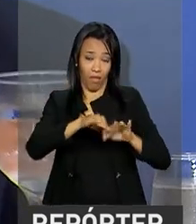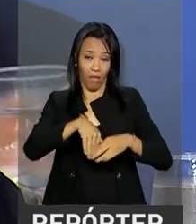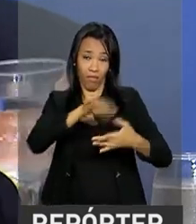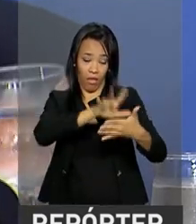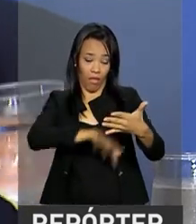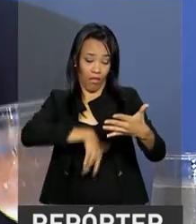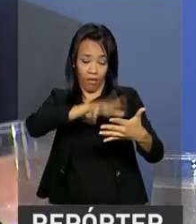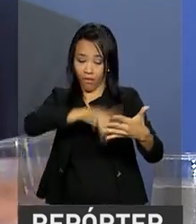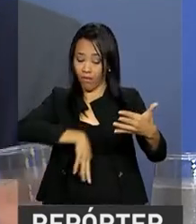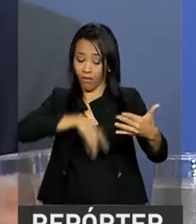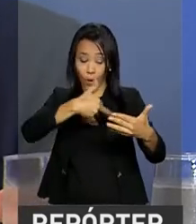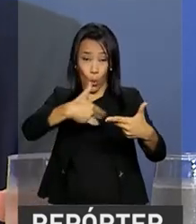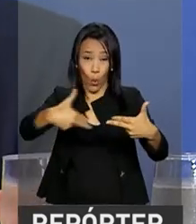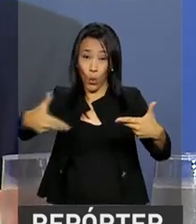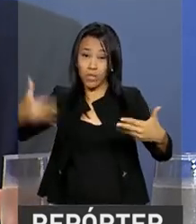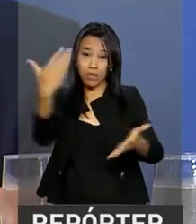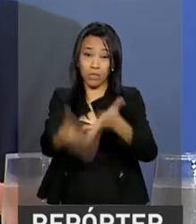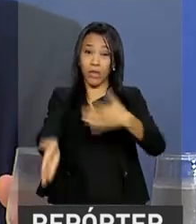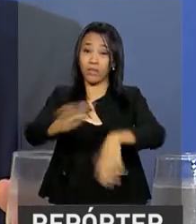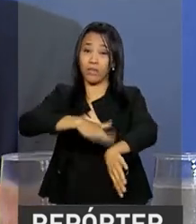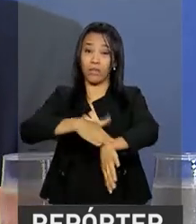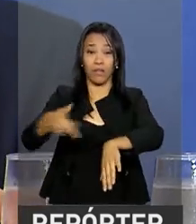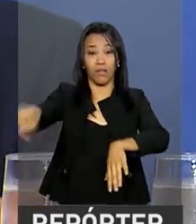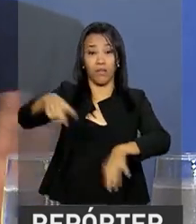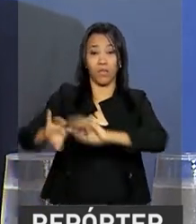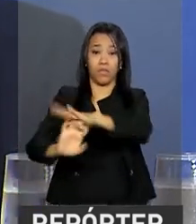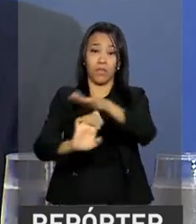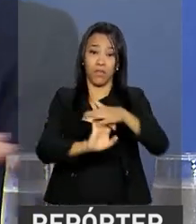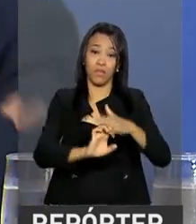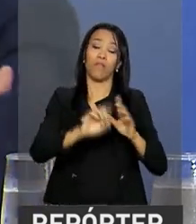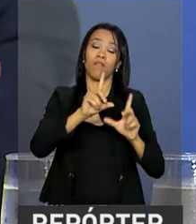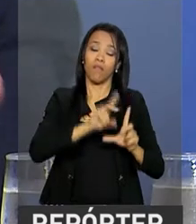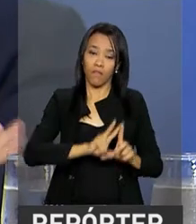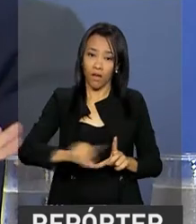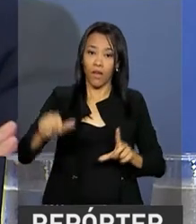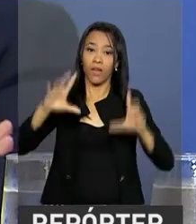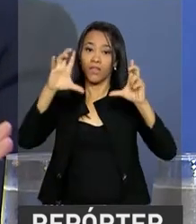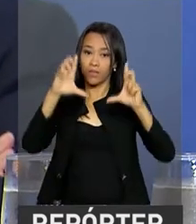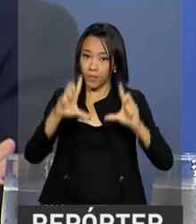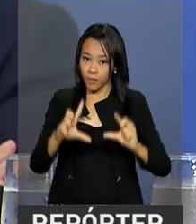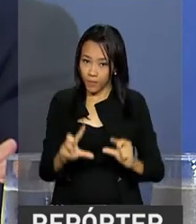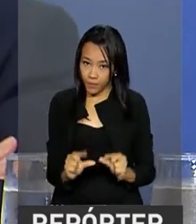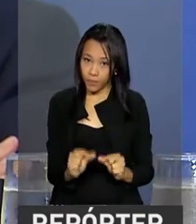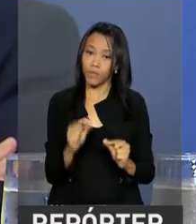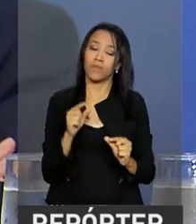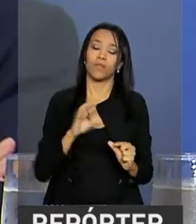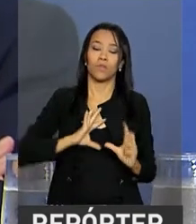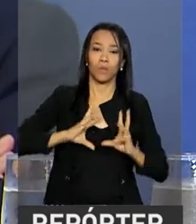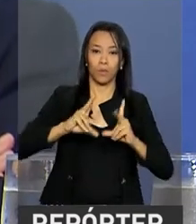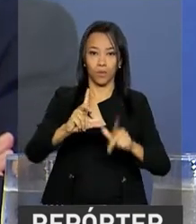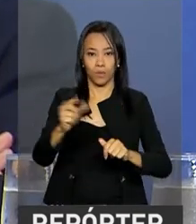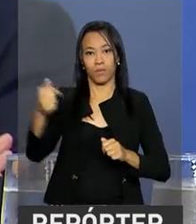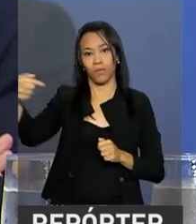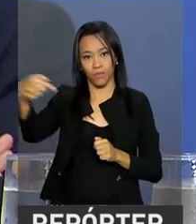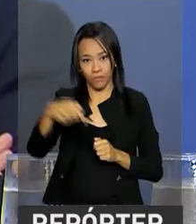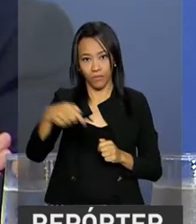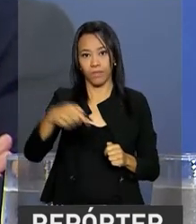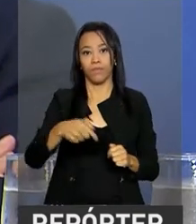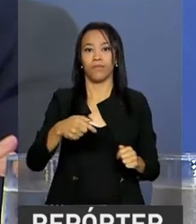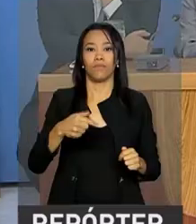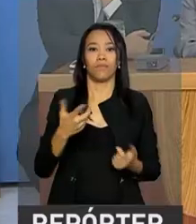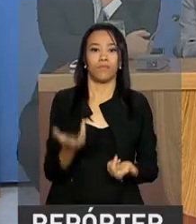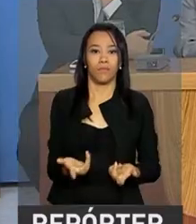e livros fiscais ou seja haverá uma série cima expressiva desburocratização é nessa